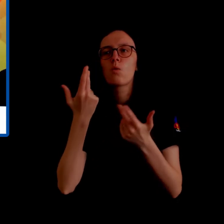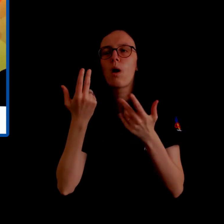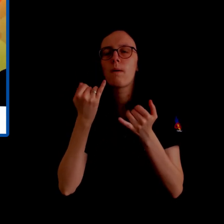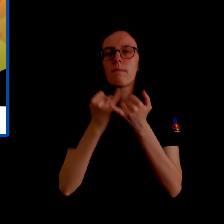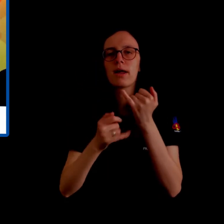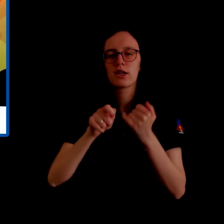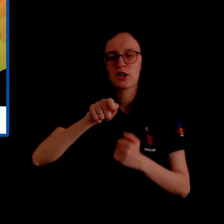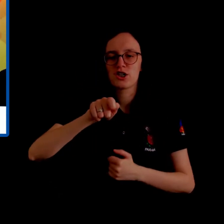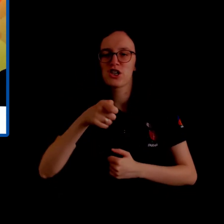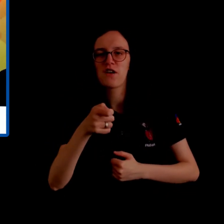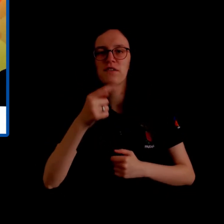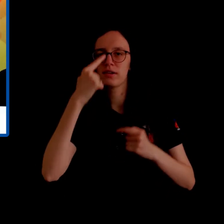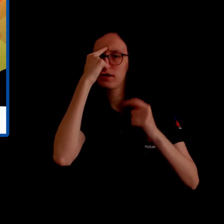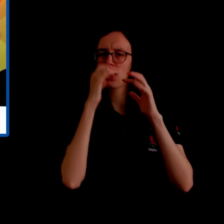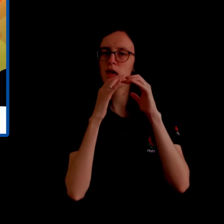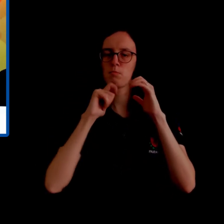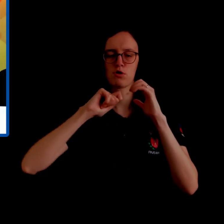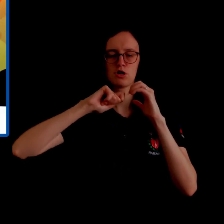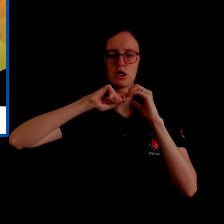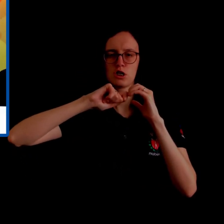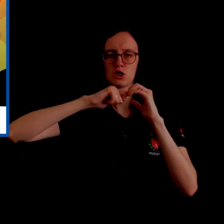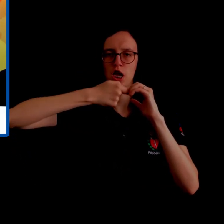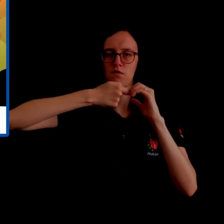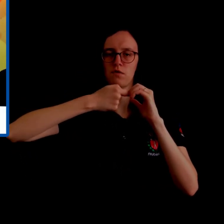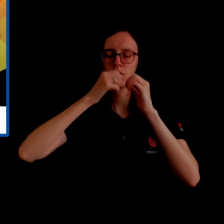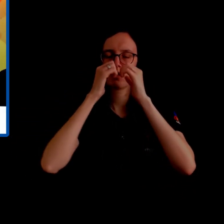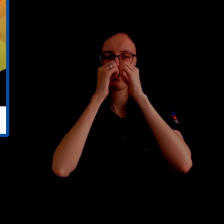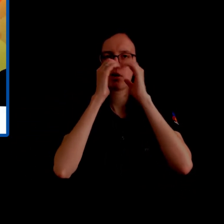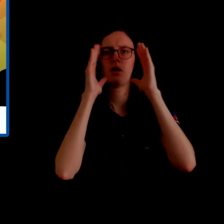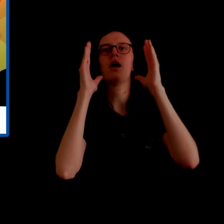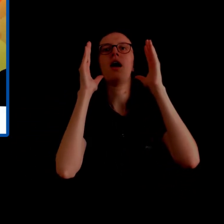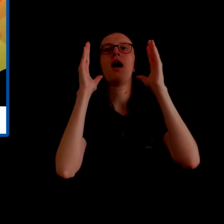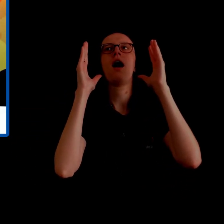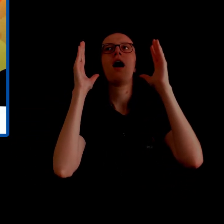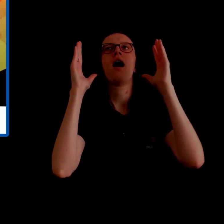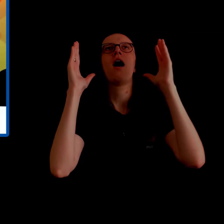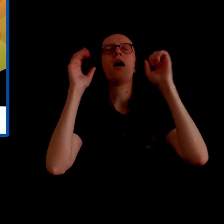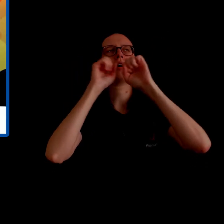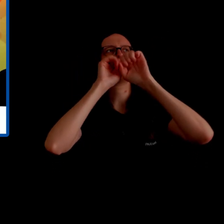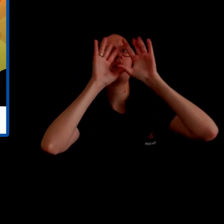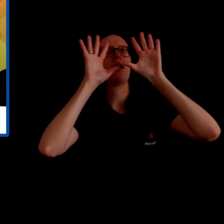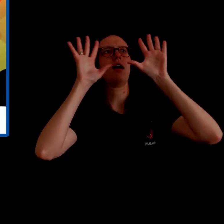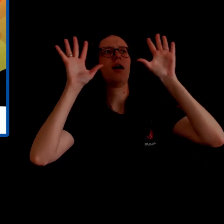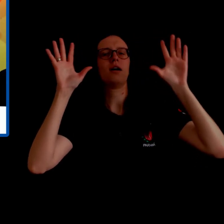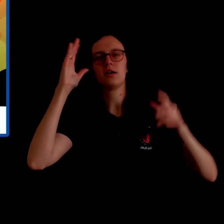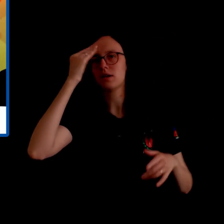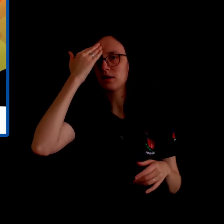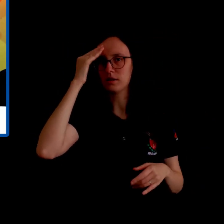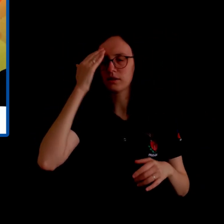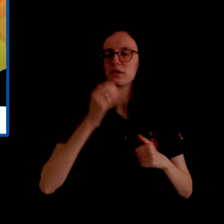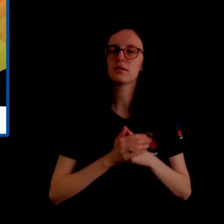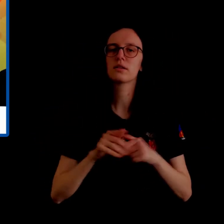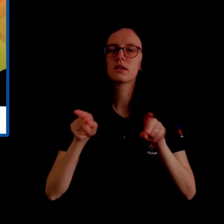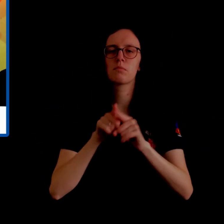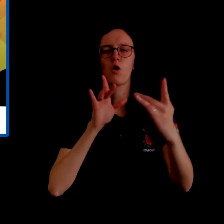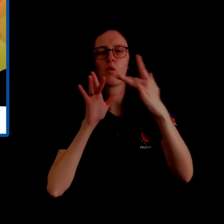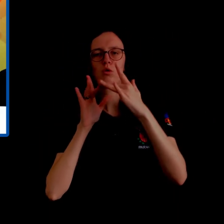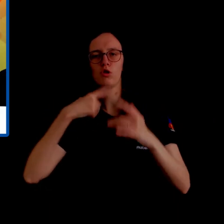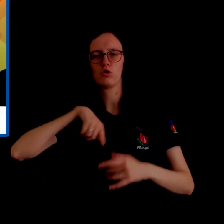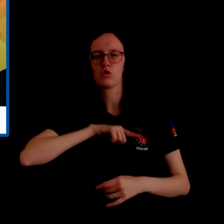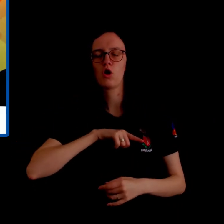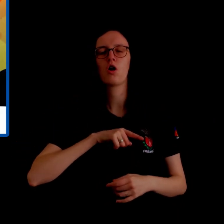no cérebro de todo mundo, tá? Muitos professores que estão entrando em contato conosco, com a CRTE, dia a